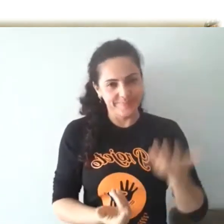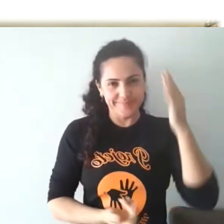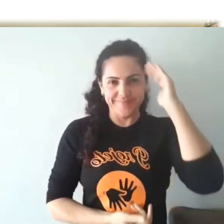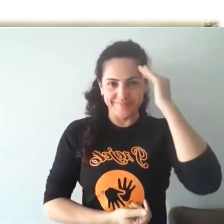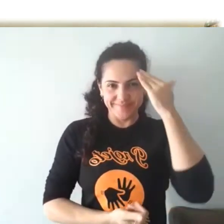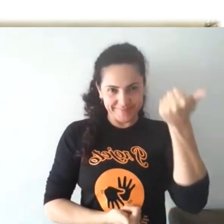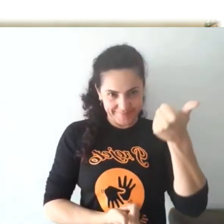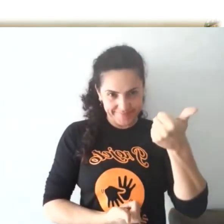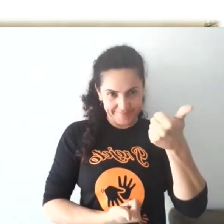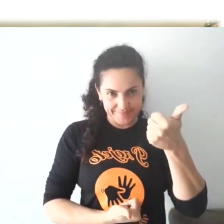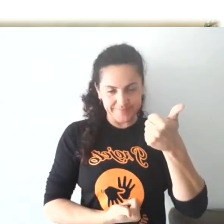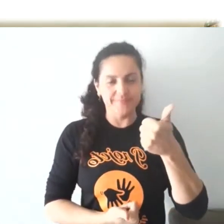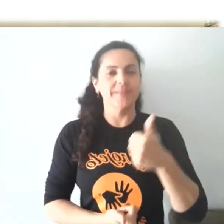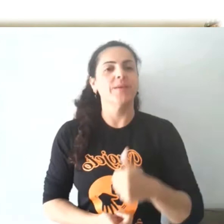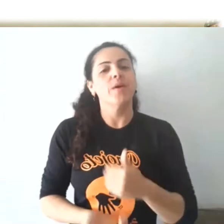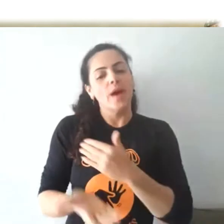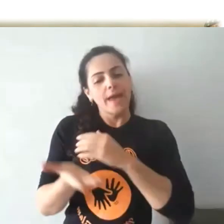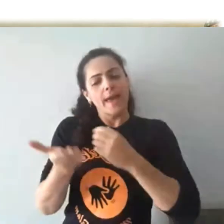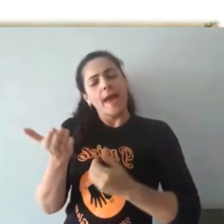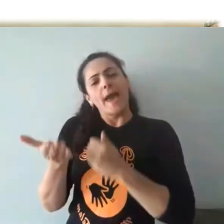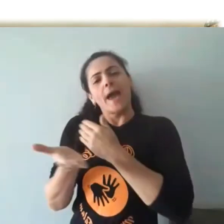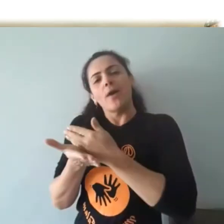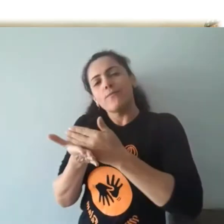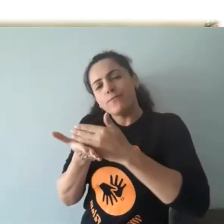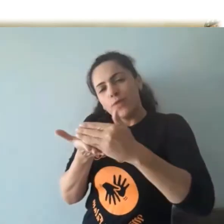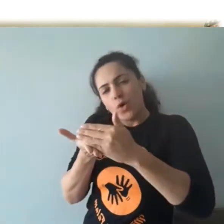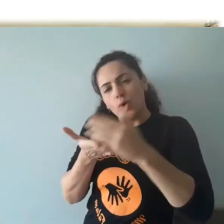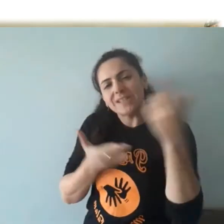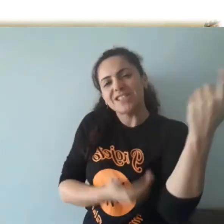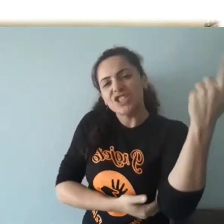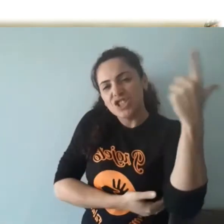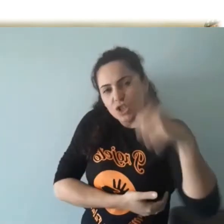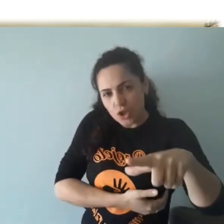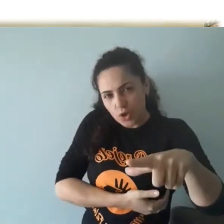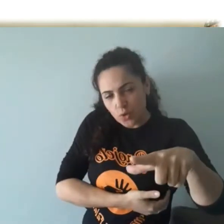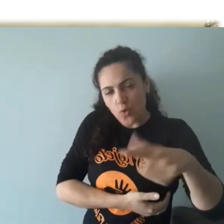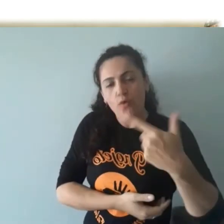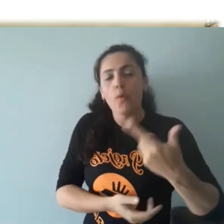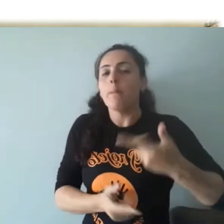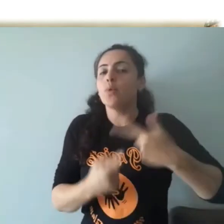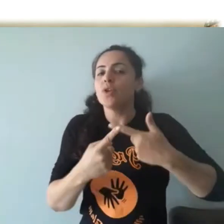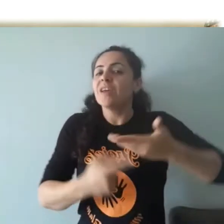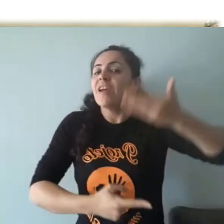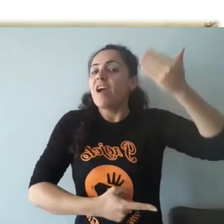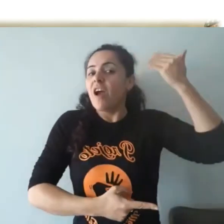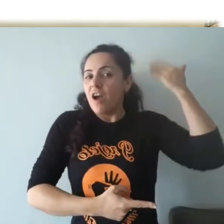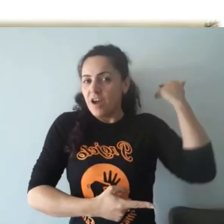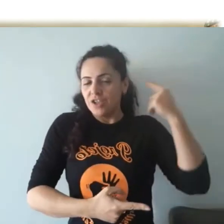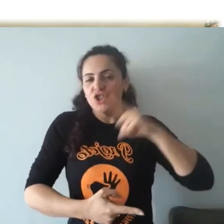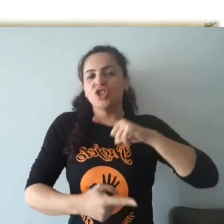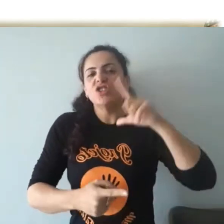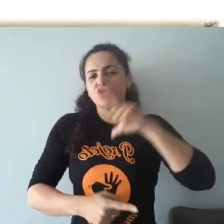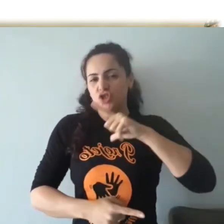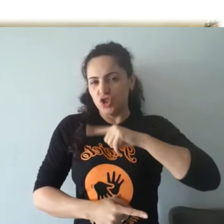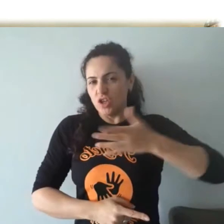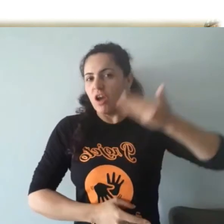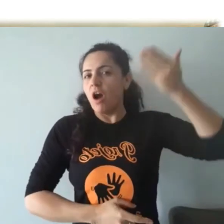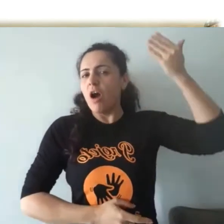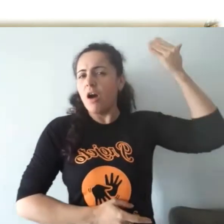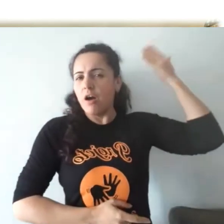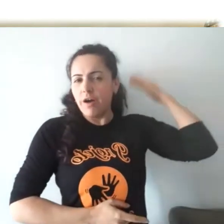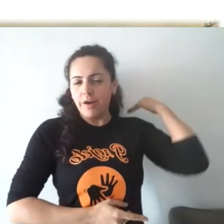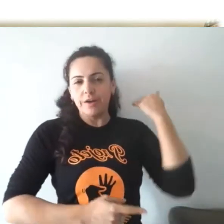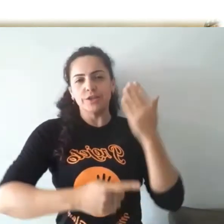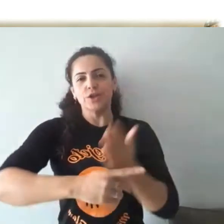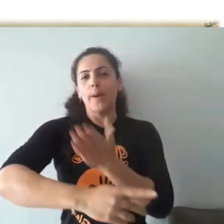Idade Antiga, nas cidades gregas, romanas, o comércio ele já existia. Como no final da Idade Antiga a gente